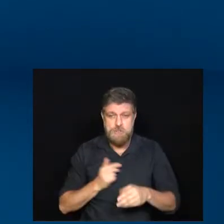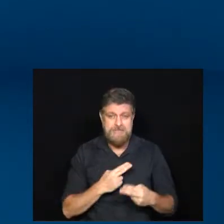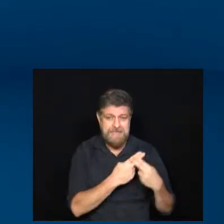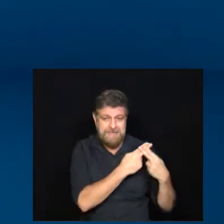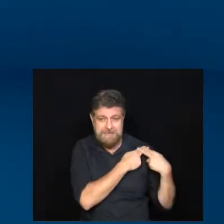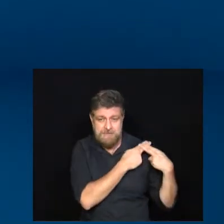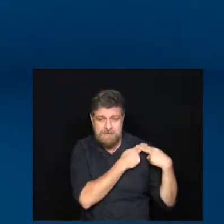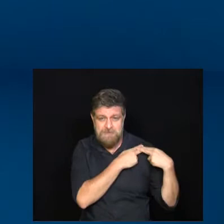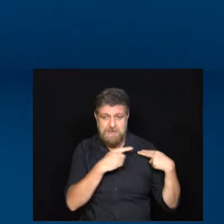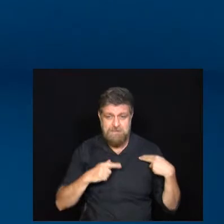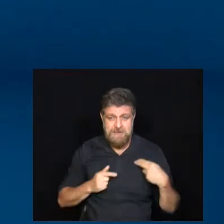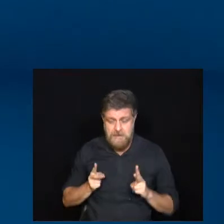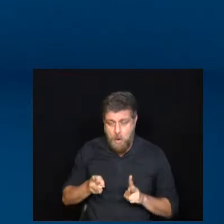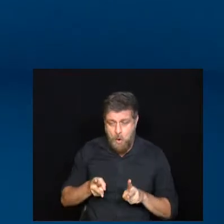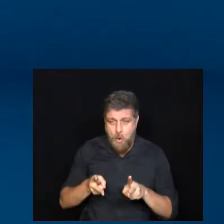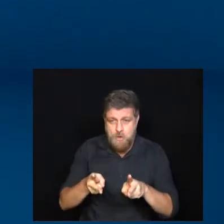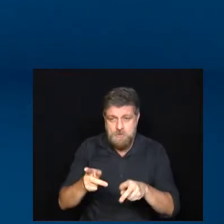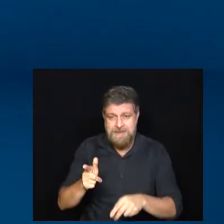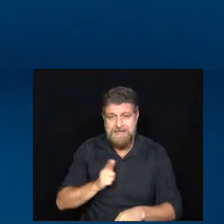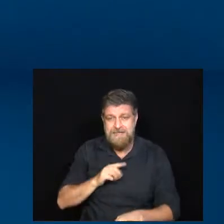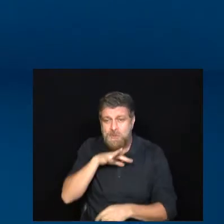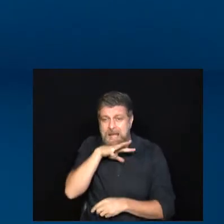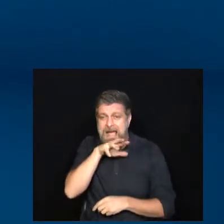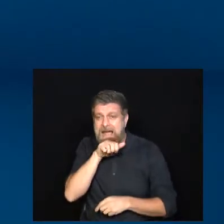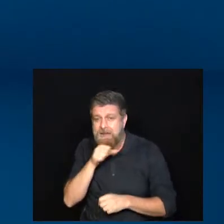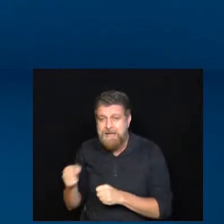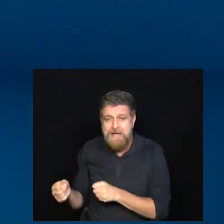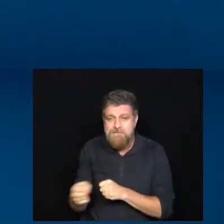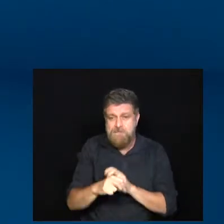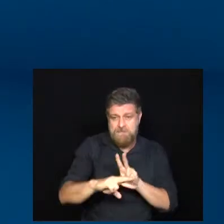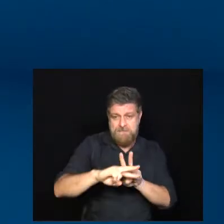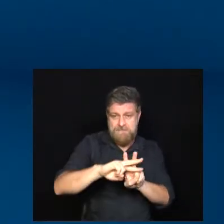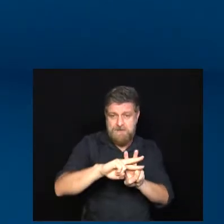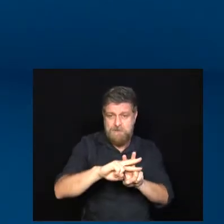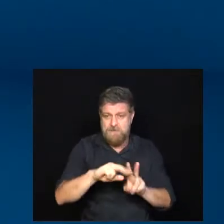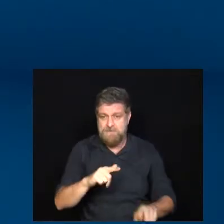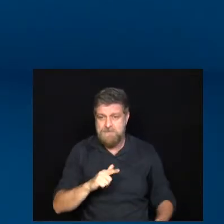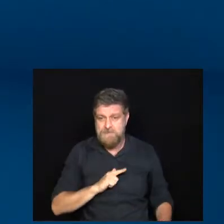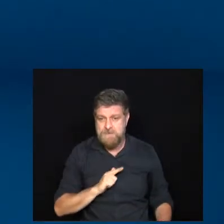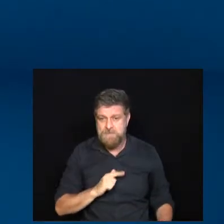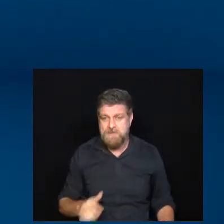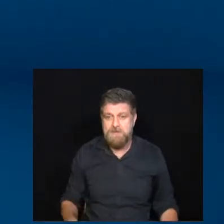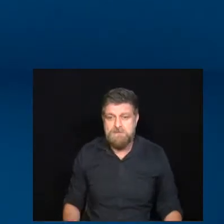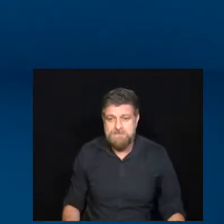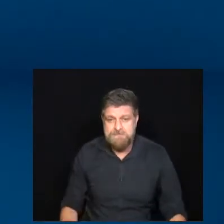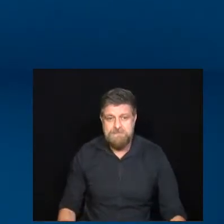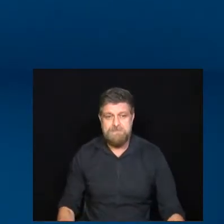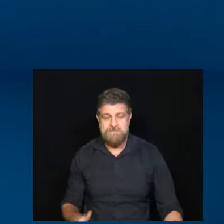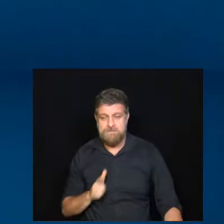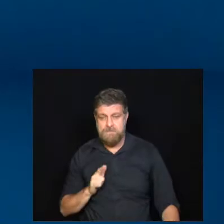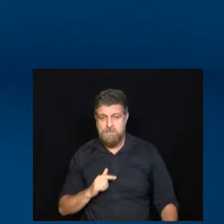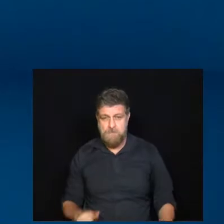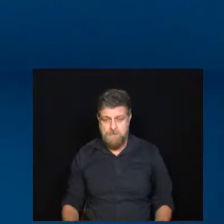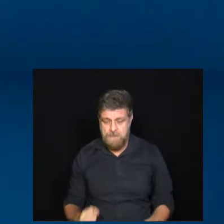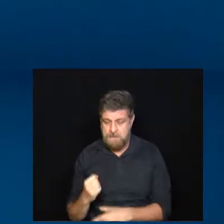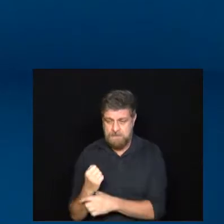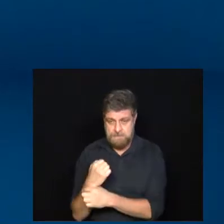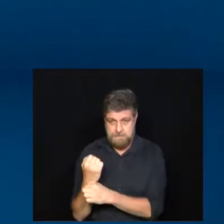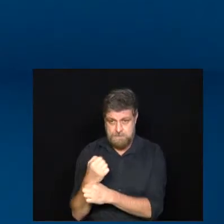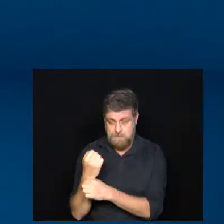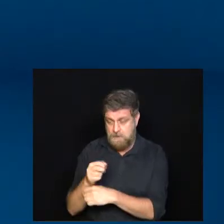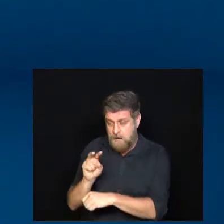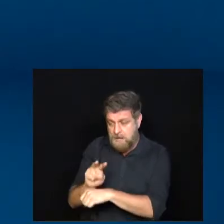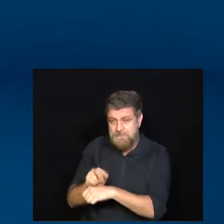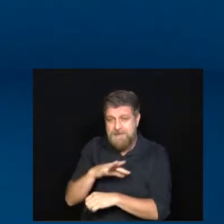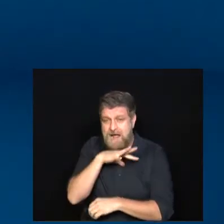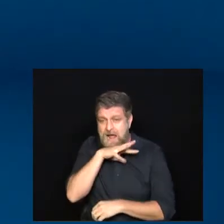e vai continuar recebendo animais de apreensão e resgate até a implantação de um centro de reabilitação de animais